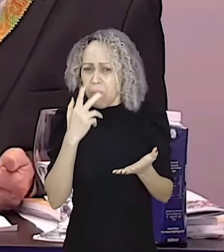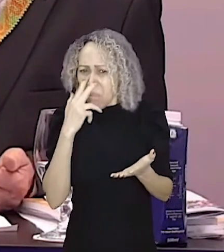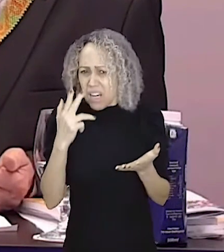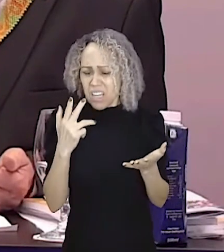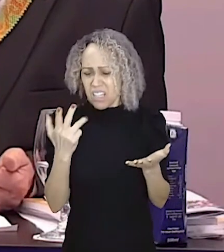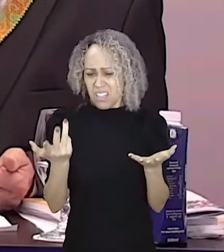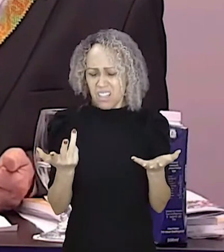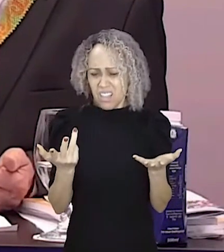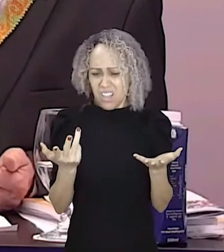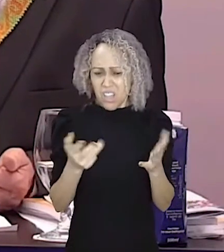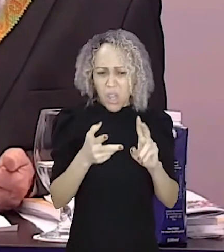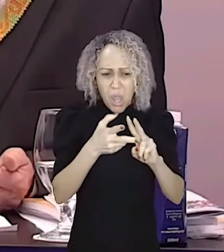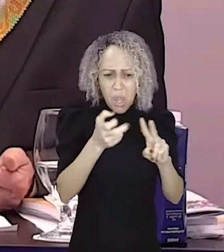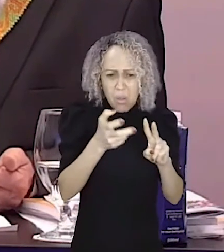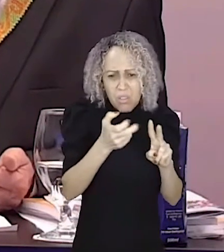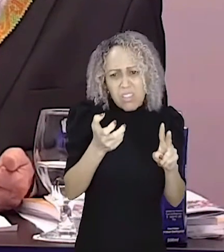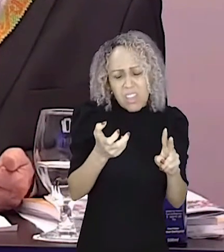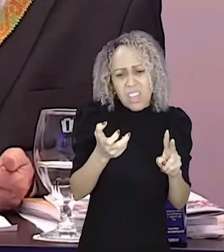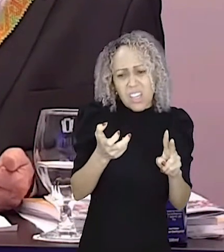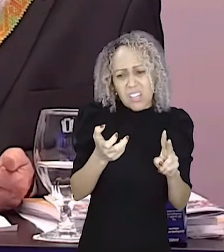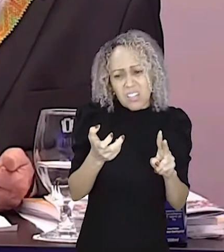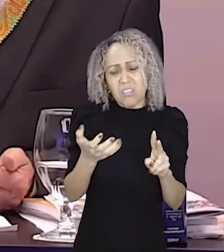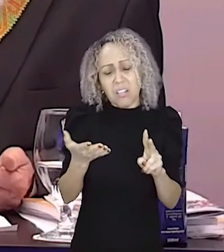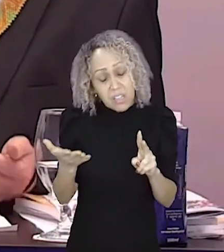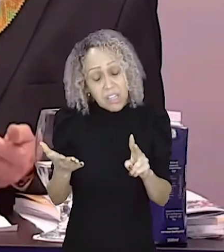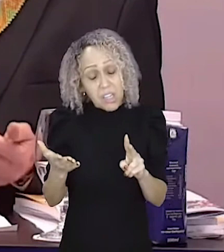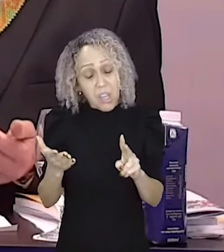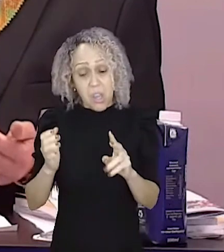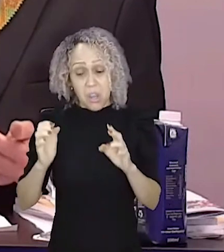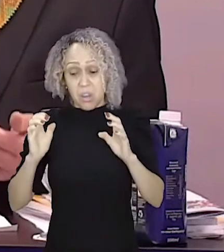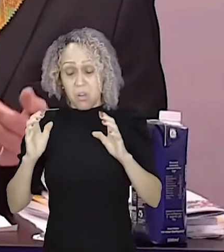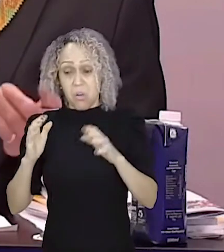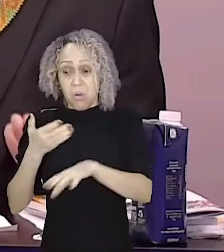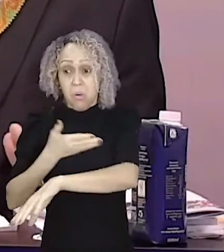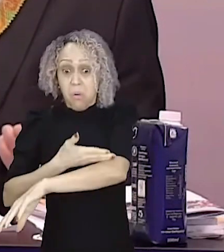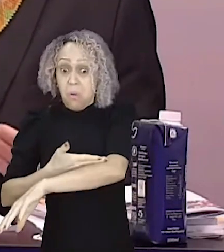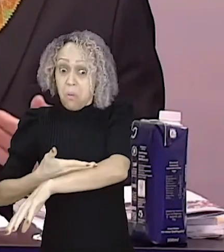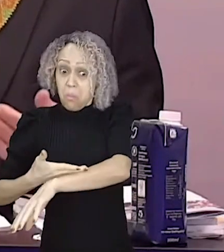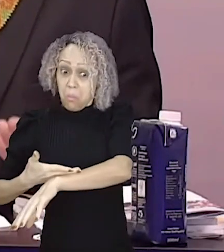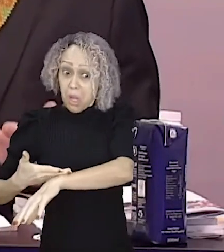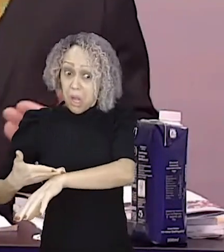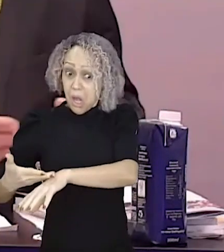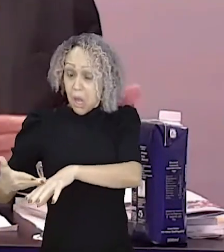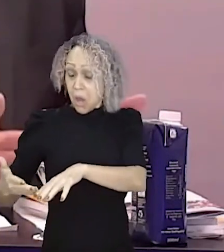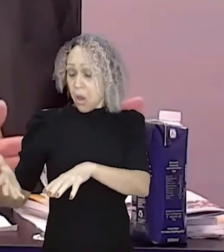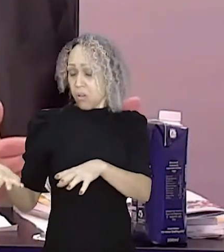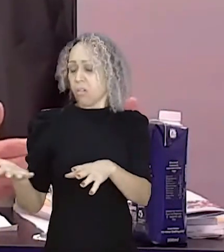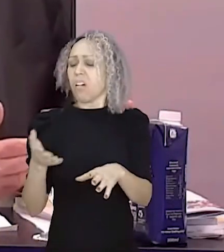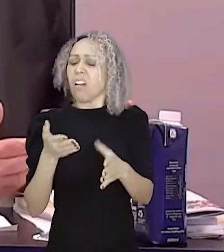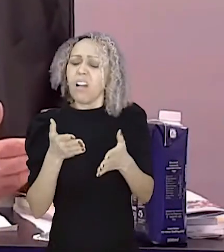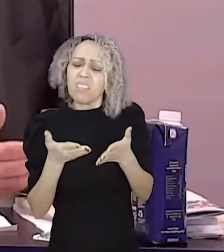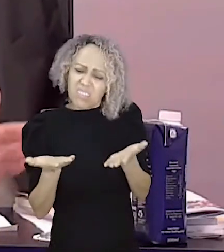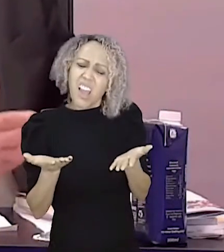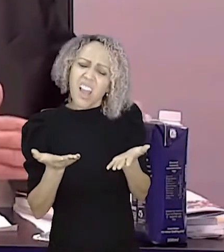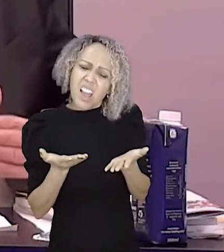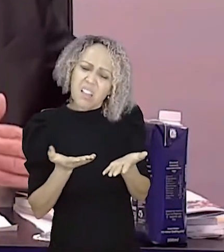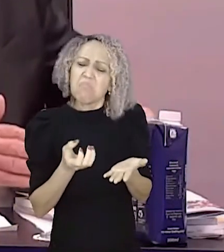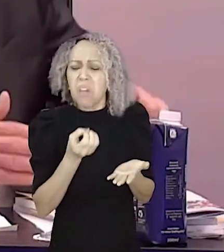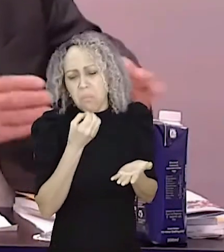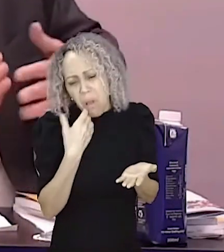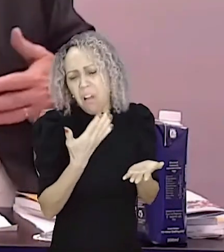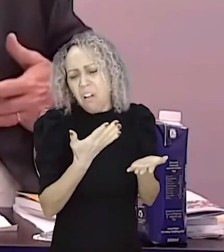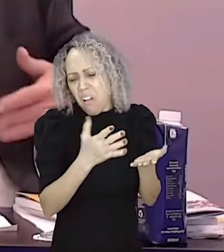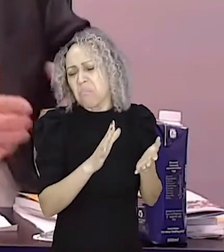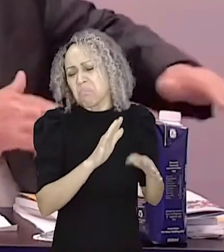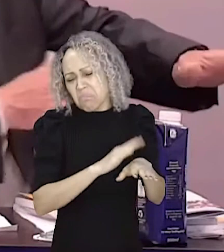verdade, foram eles que se intrometeram aonde vocês já moravam muito antes de saber